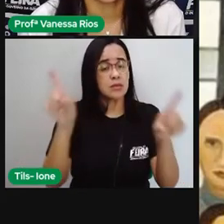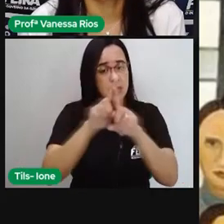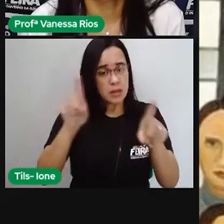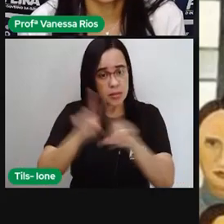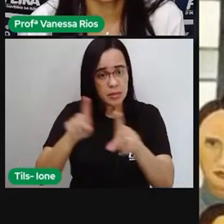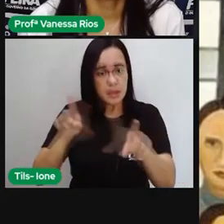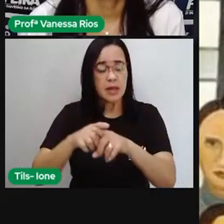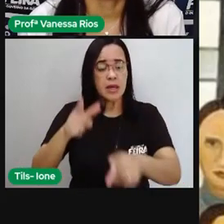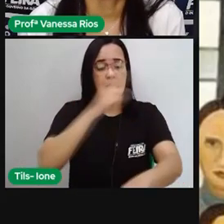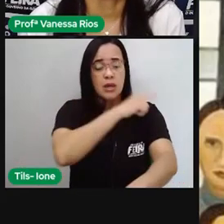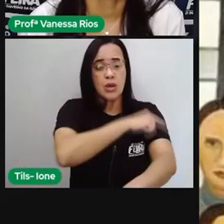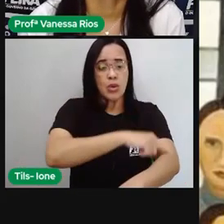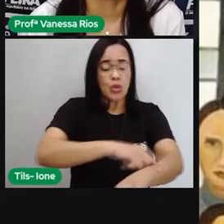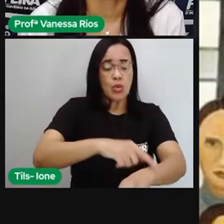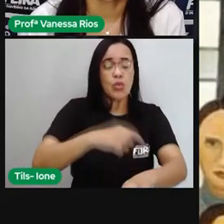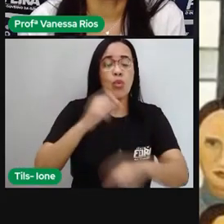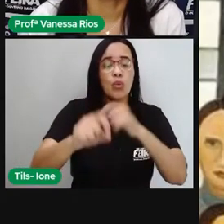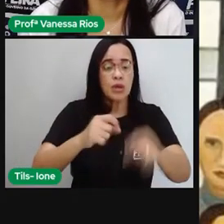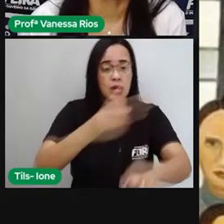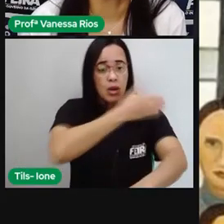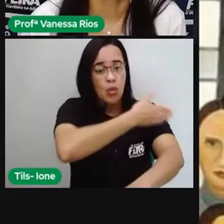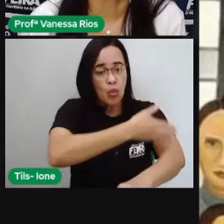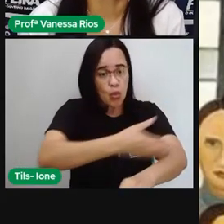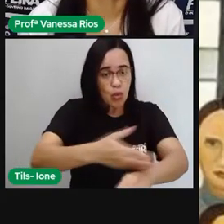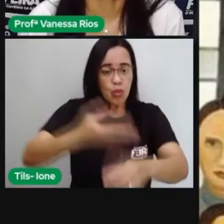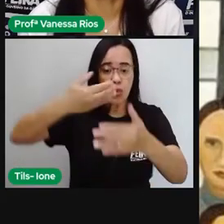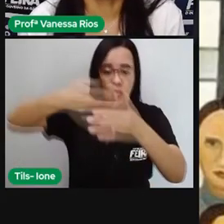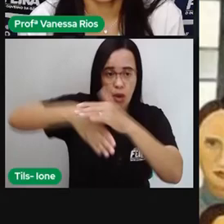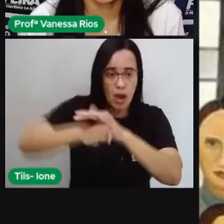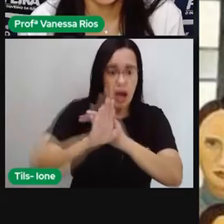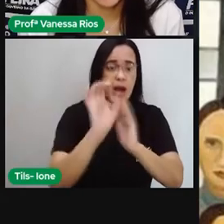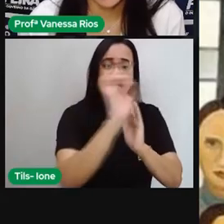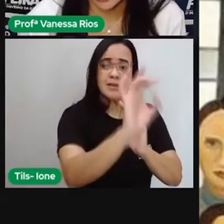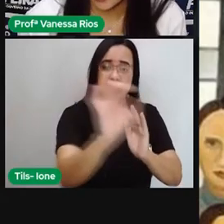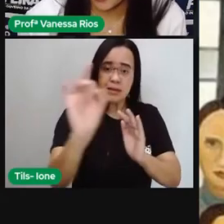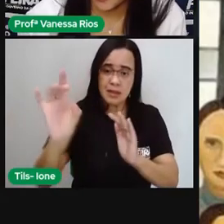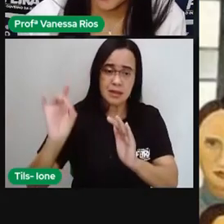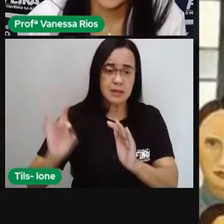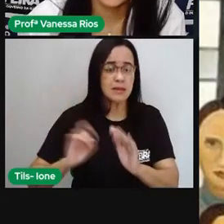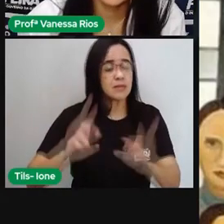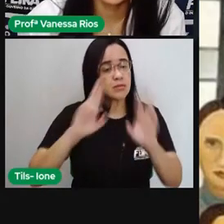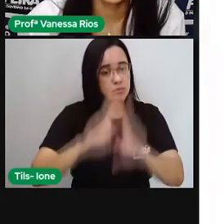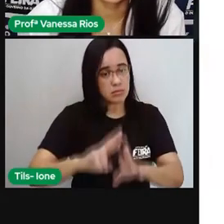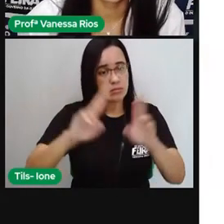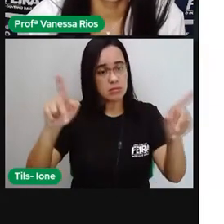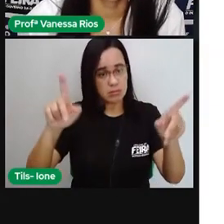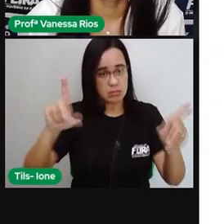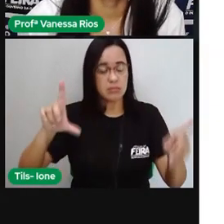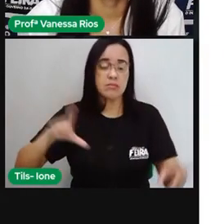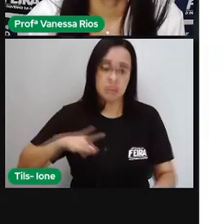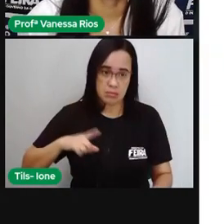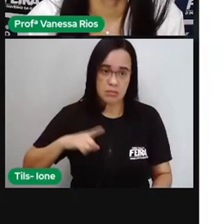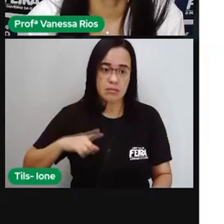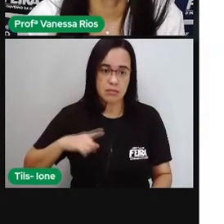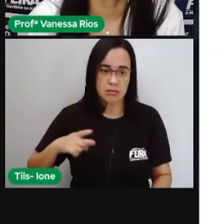com os hábitos, representados aí pelas diferenças de cada um.